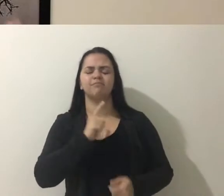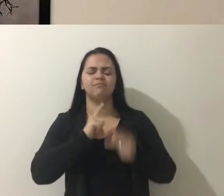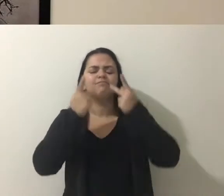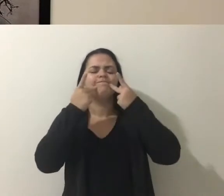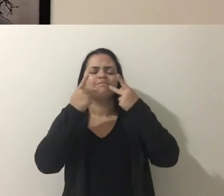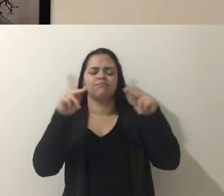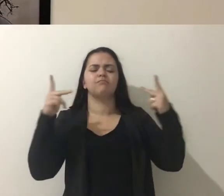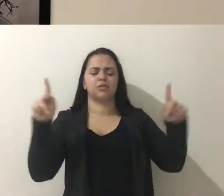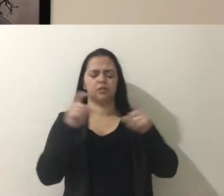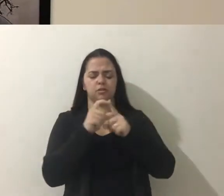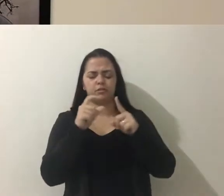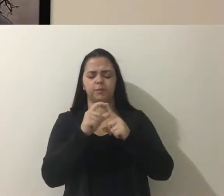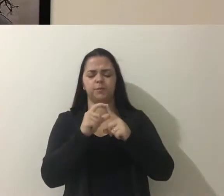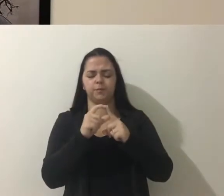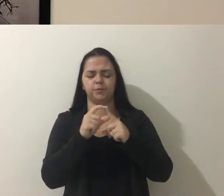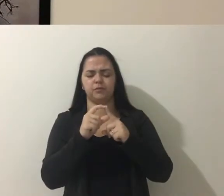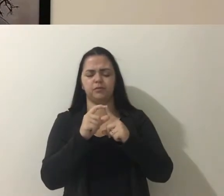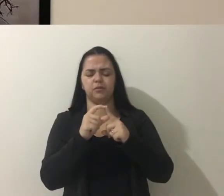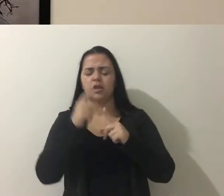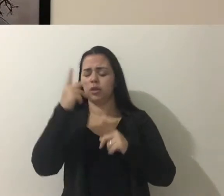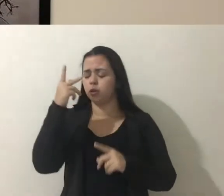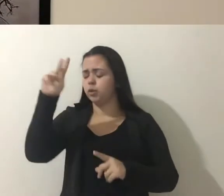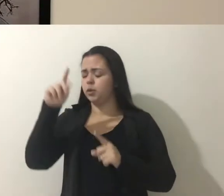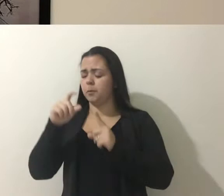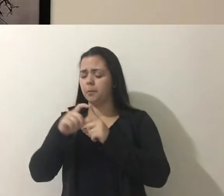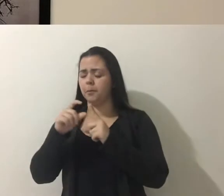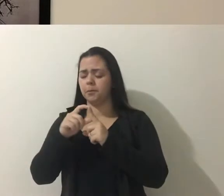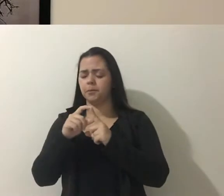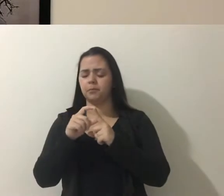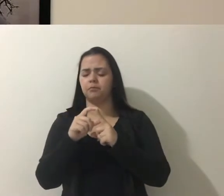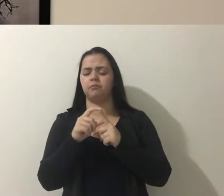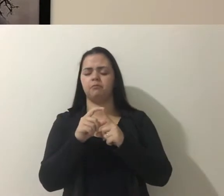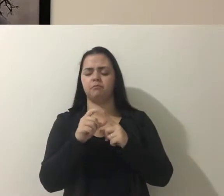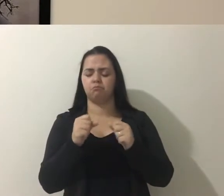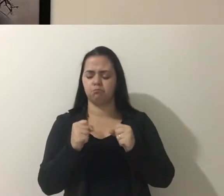poder pregar a tua palavra, de fazer com que a tua palavra seja